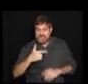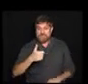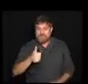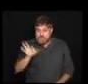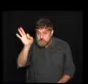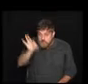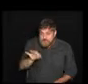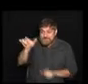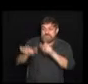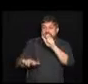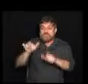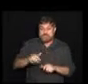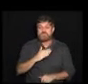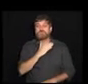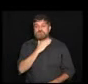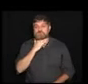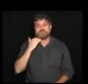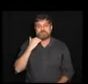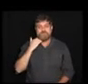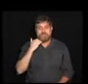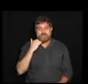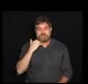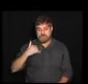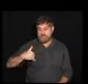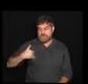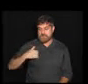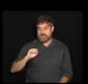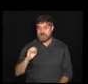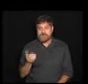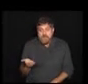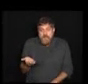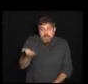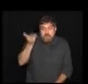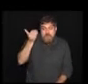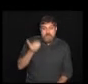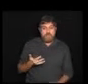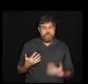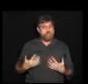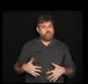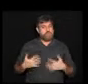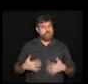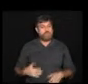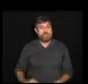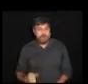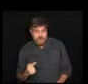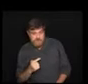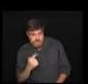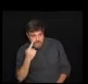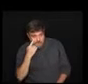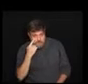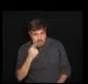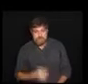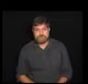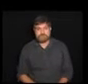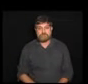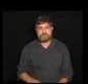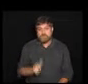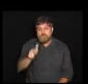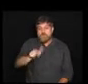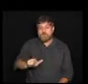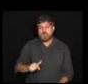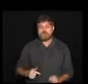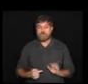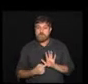de pessoas morrendo por conta desse vírus. Pode ir para o próximo? O próximo é o seguinte,